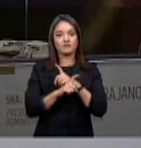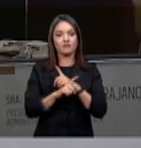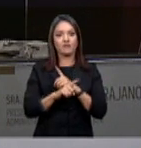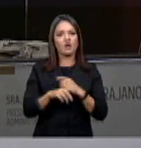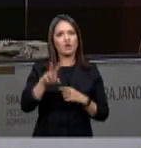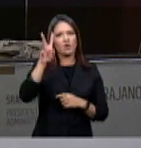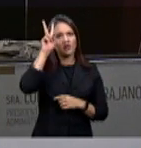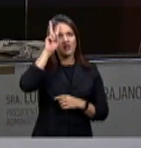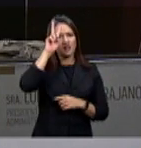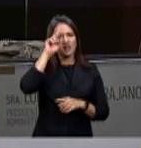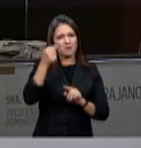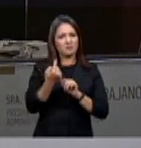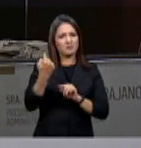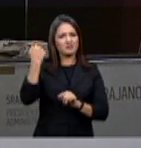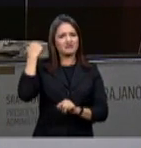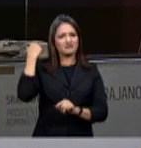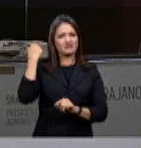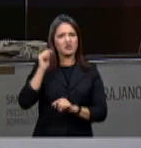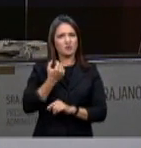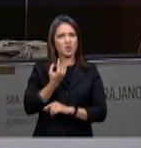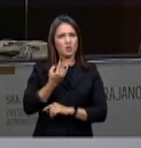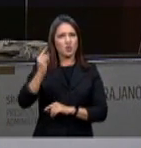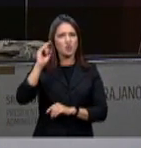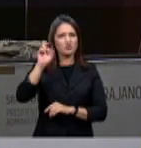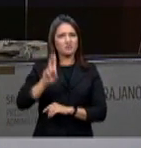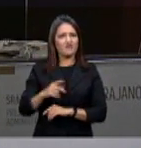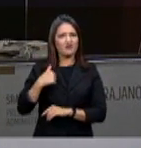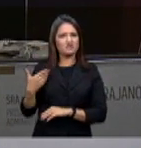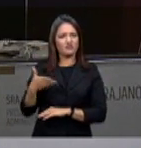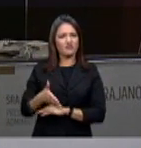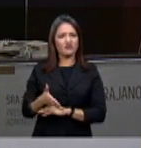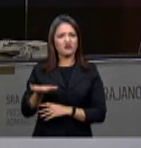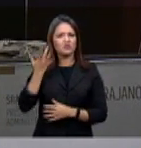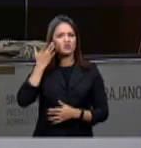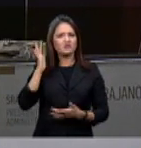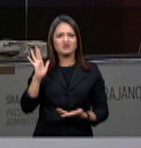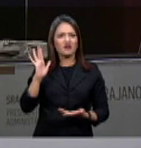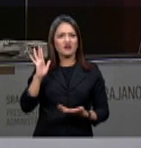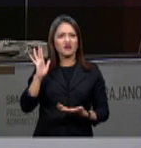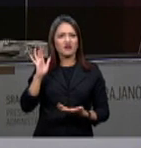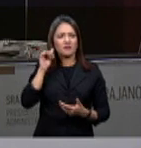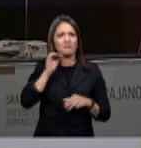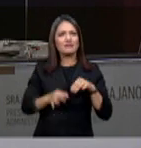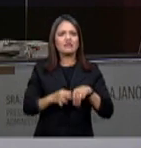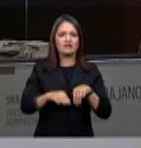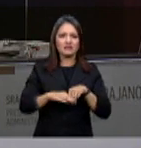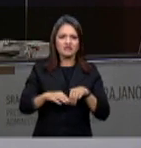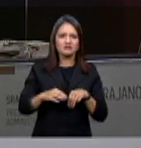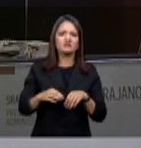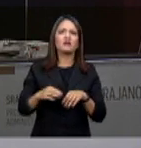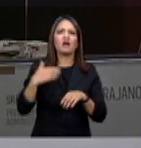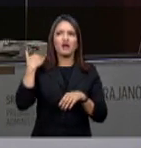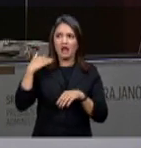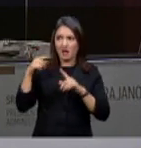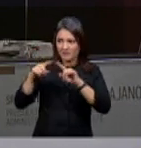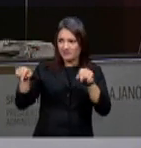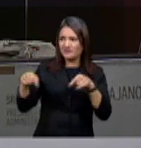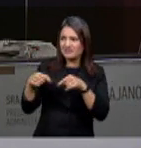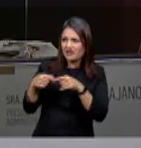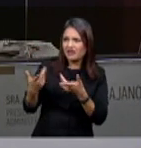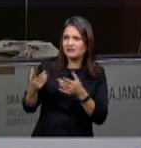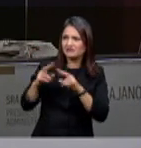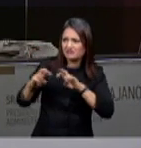tive aqui acho que não sei se foi você militar com a ministra rosa nós estavam lá no gabinete da ministra Carmem